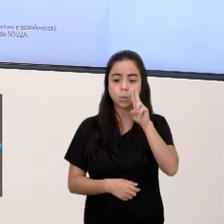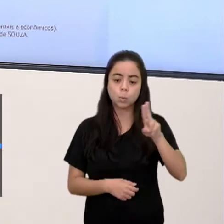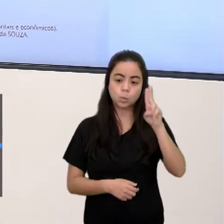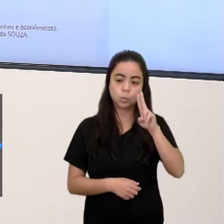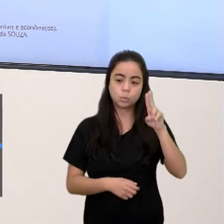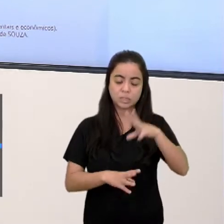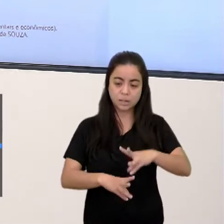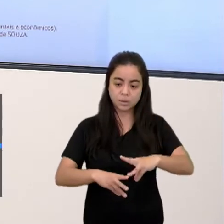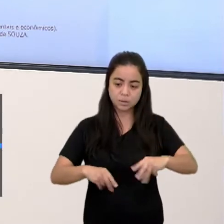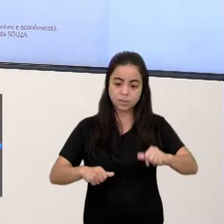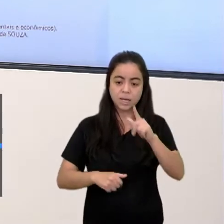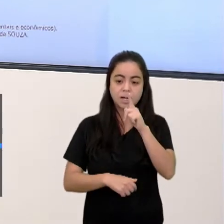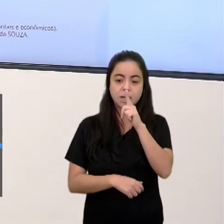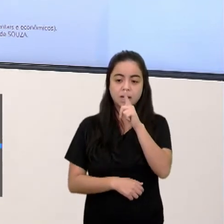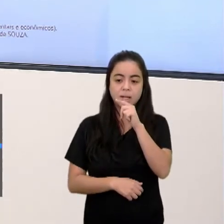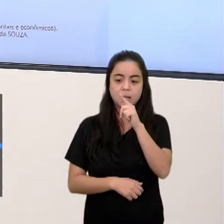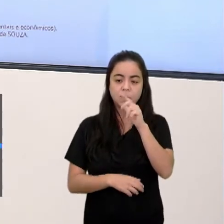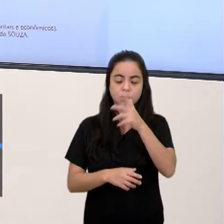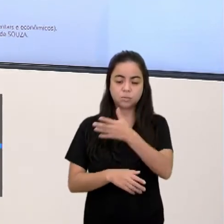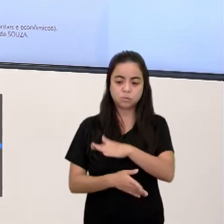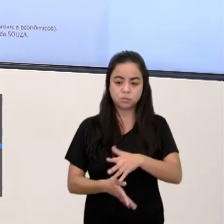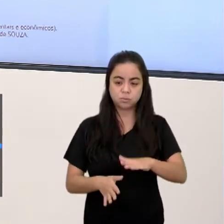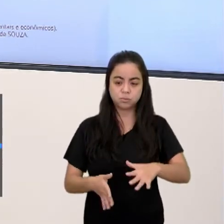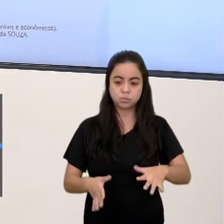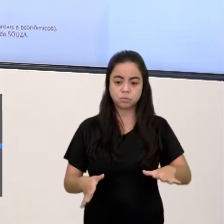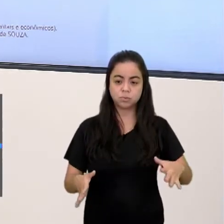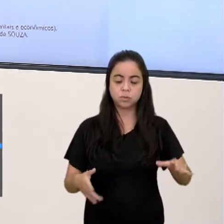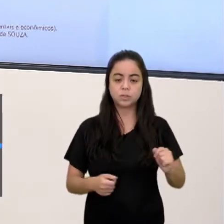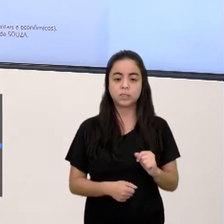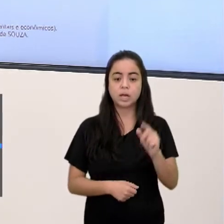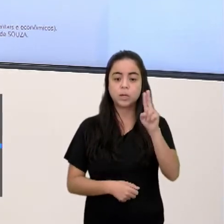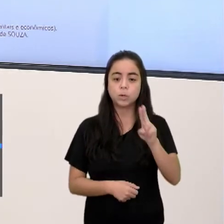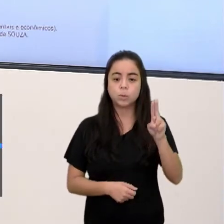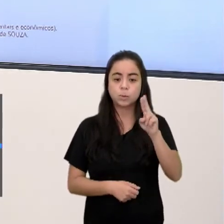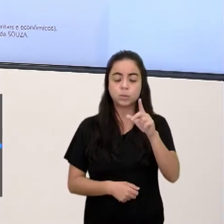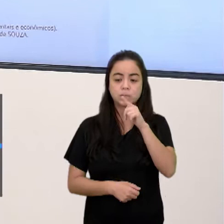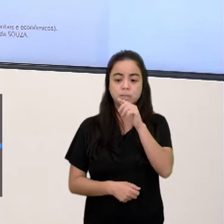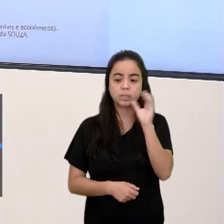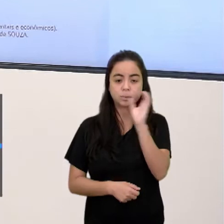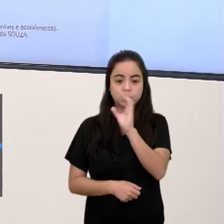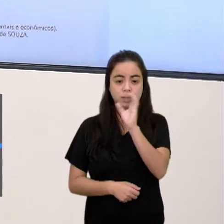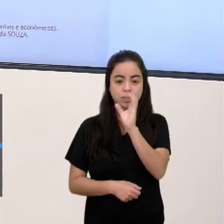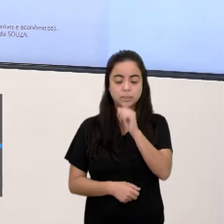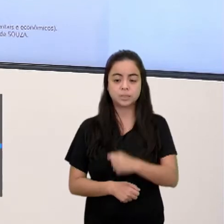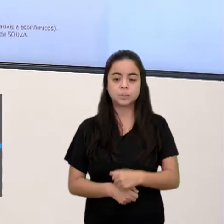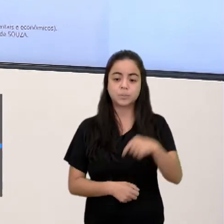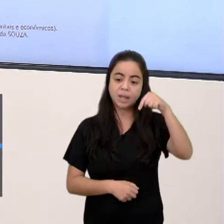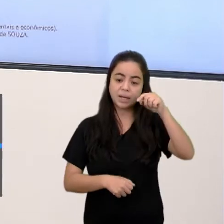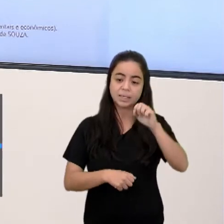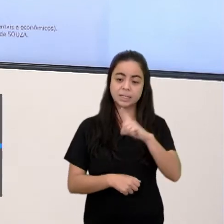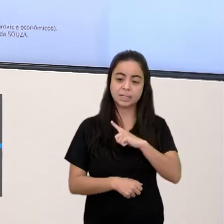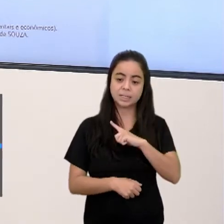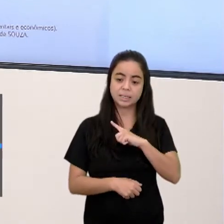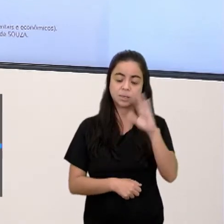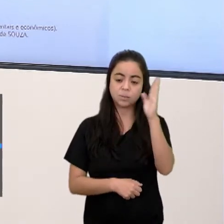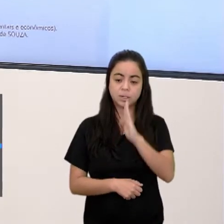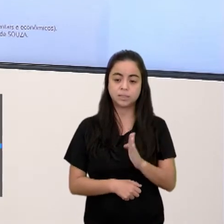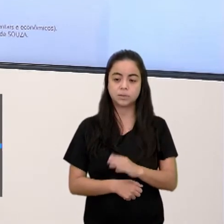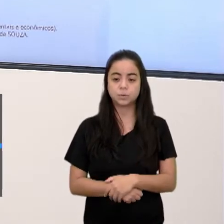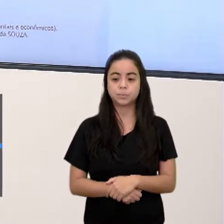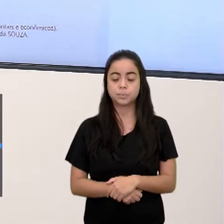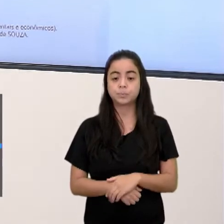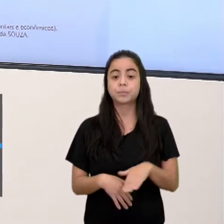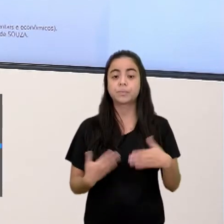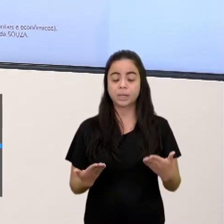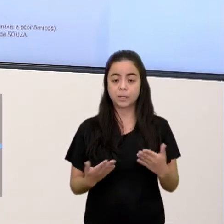aqui no Brasil tem, né? Nas termas dos Laranjais, por exemplo, Caldas Novas, em outros lugares aqui do Brasil, tá bom? Continuando aí